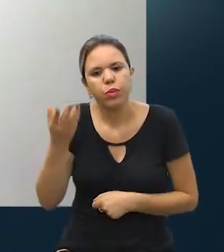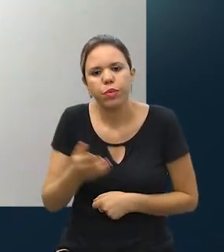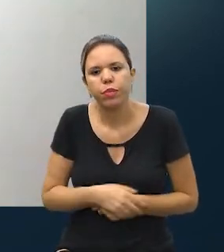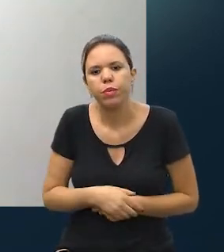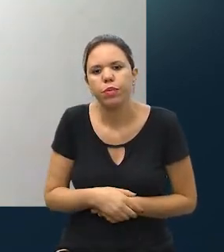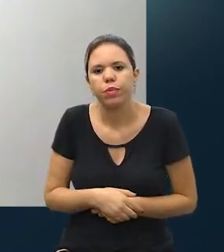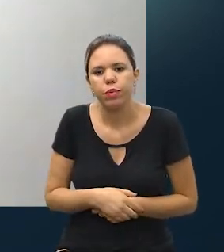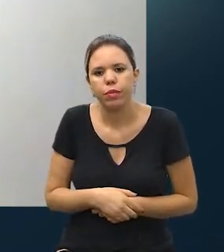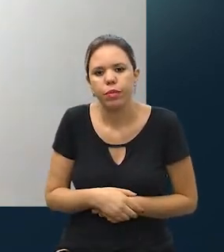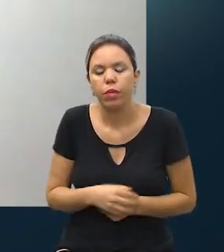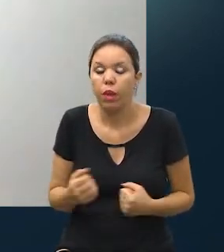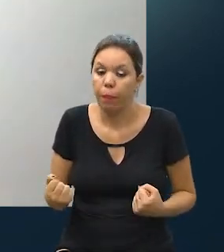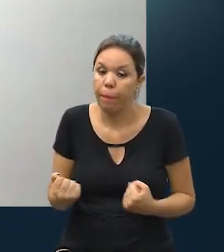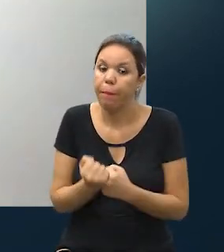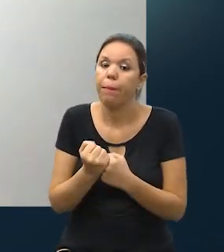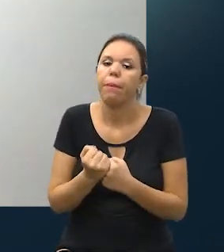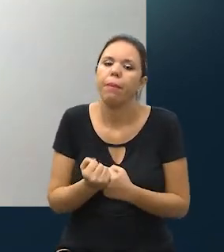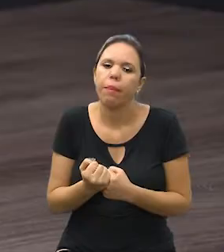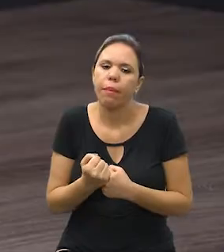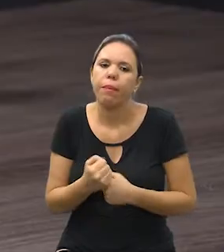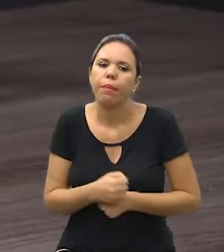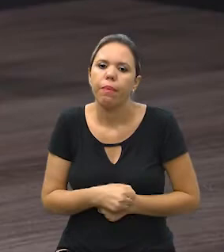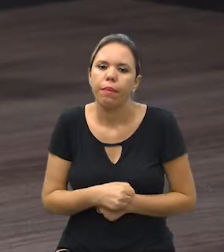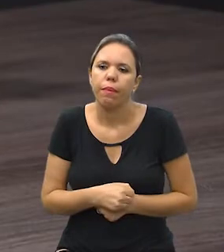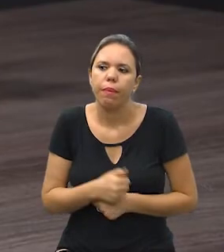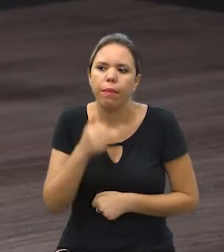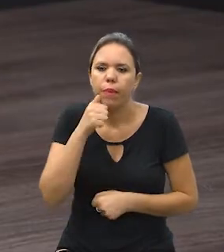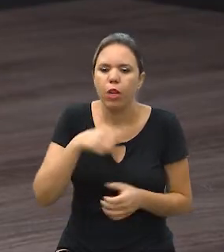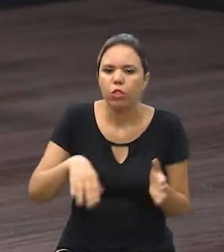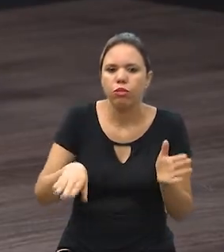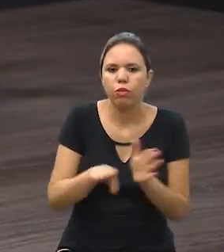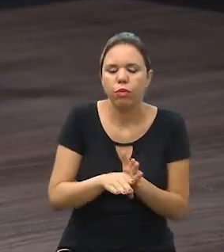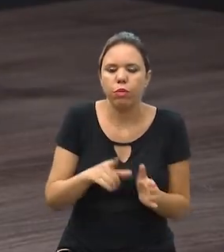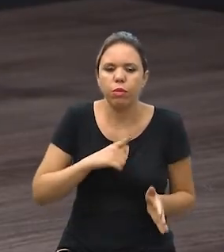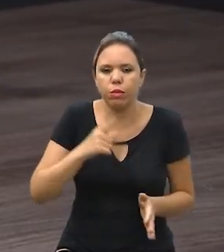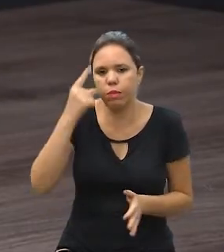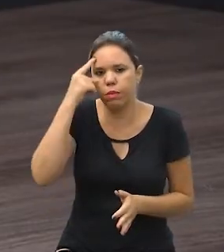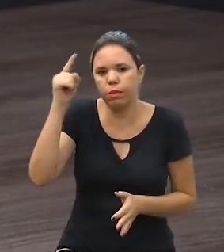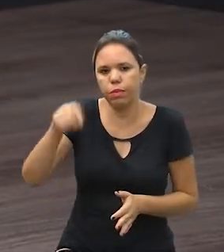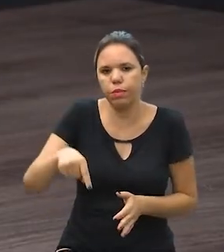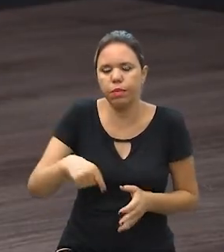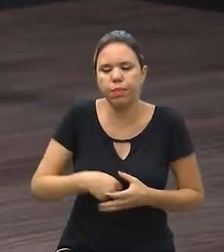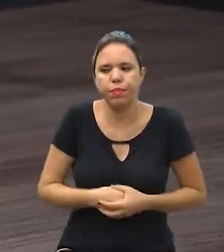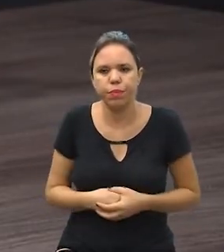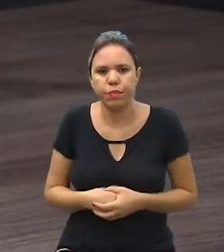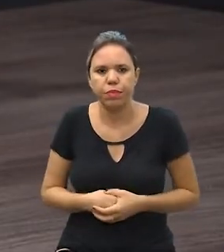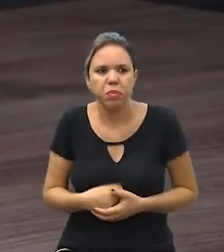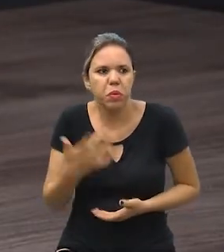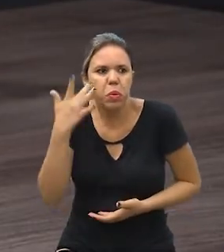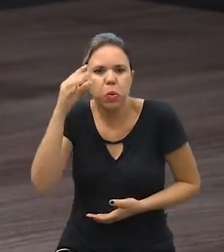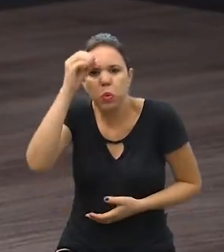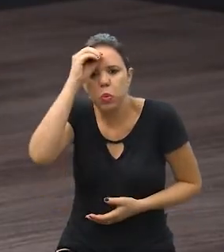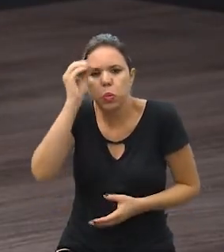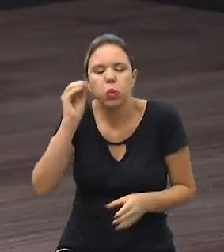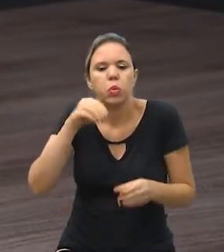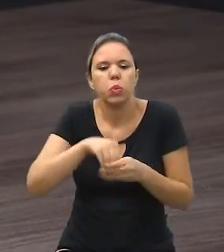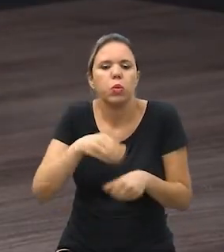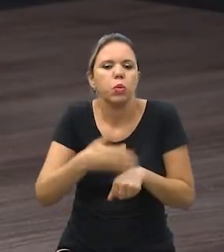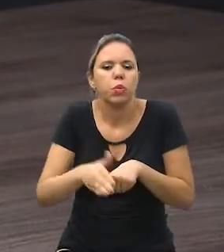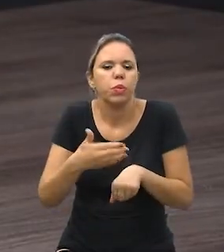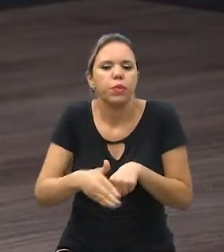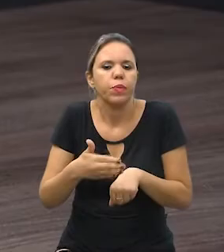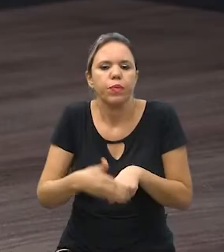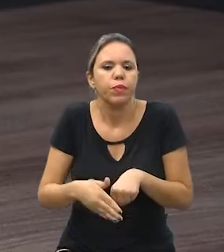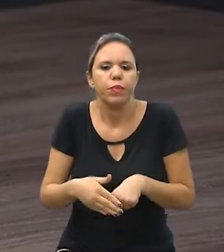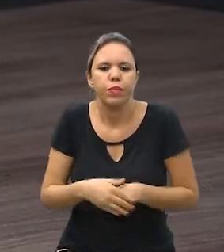conhecimento e apoio. Então elas chegam, eu tenho uma ideia, mas eu não sei como colocar isso na prática. É bem